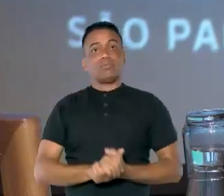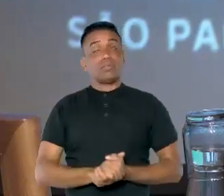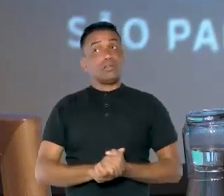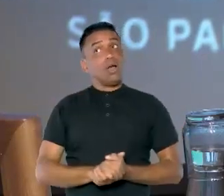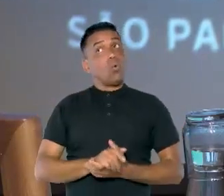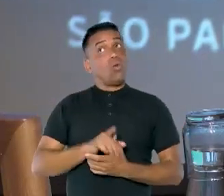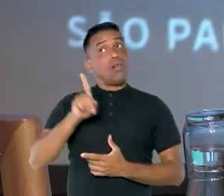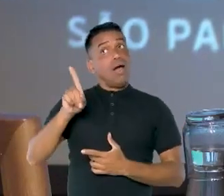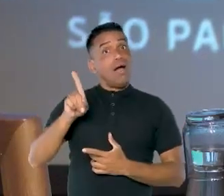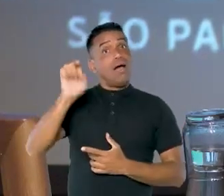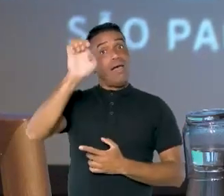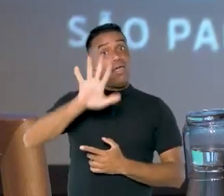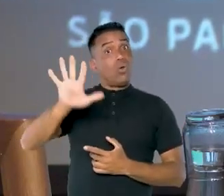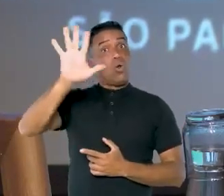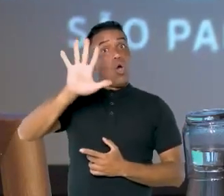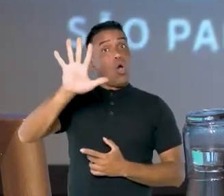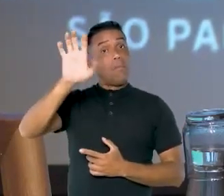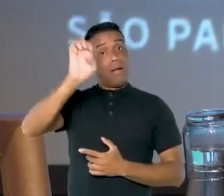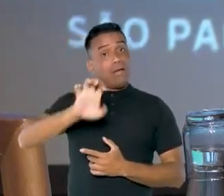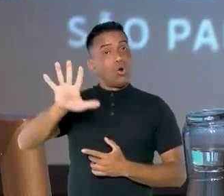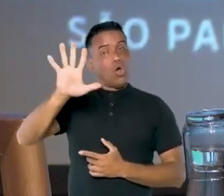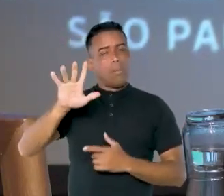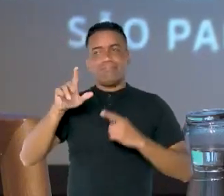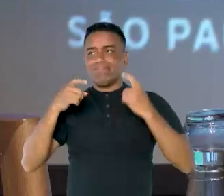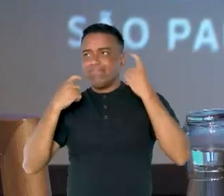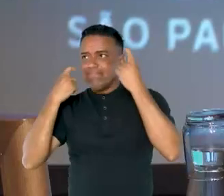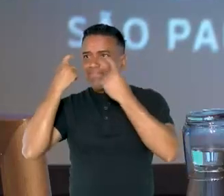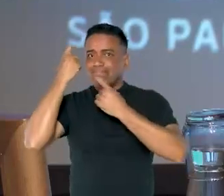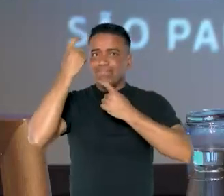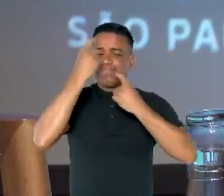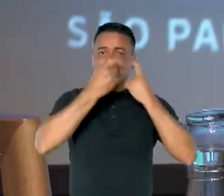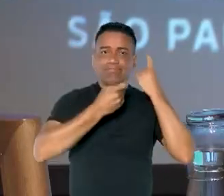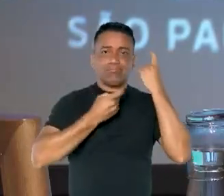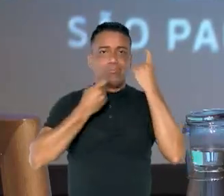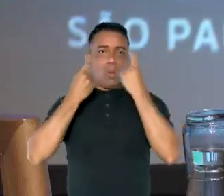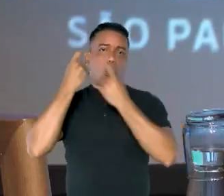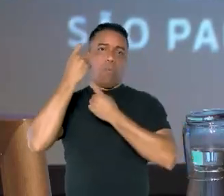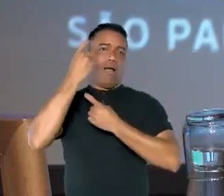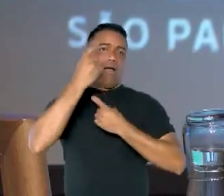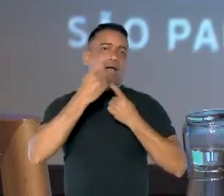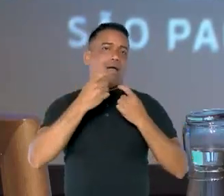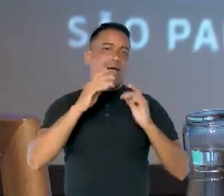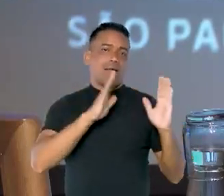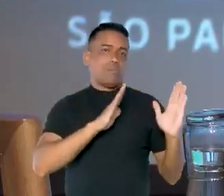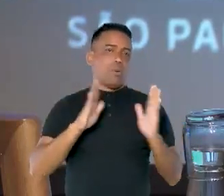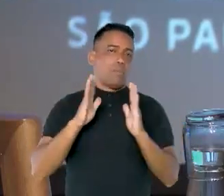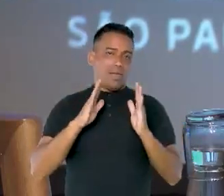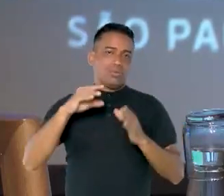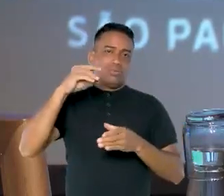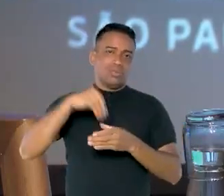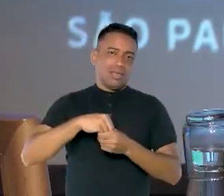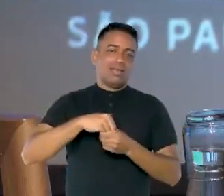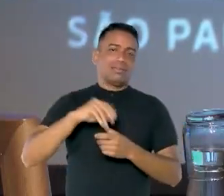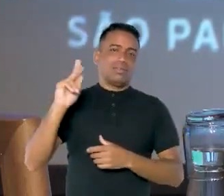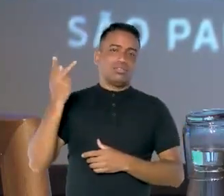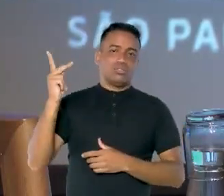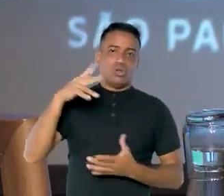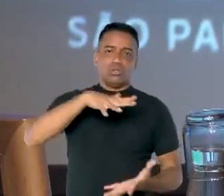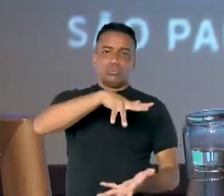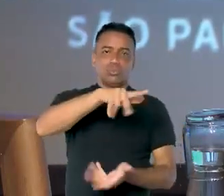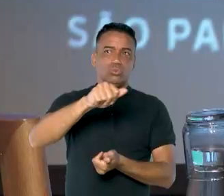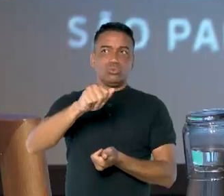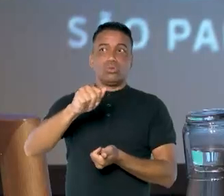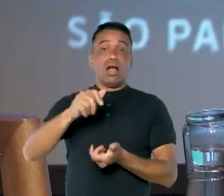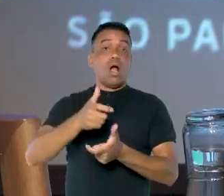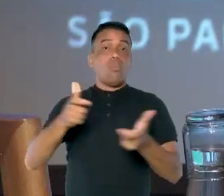europeus passaram a se preocupar muito, nesse momento histórico, e aumentar os seus orçamentos